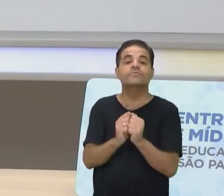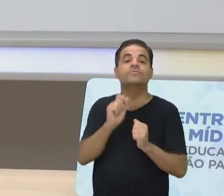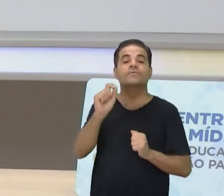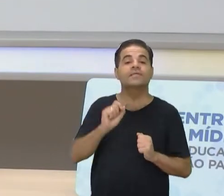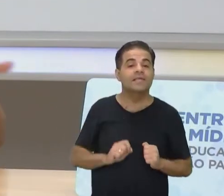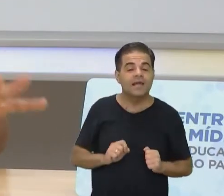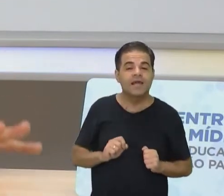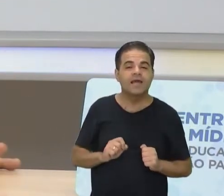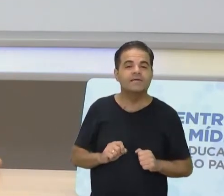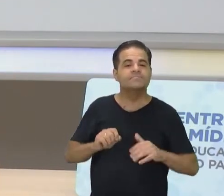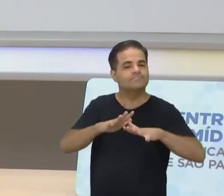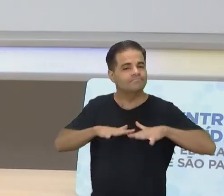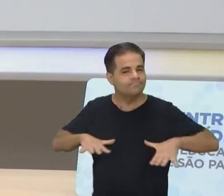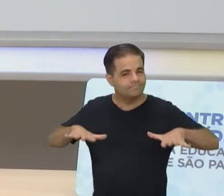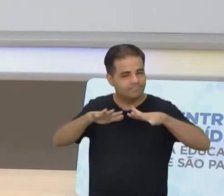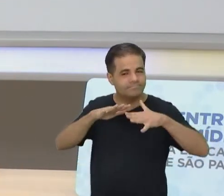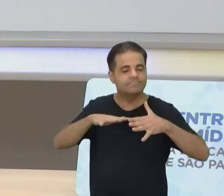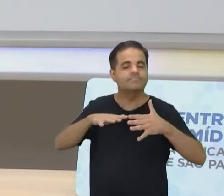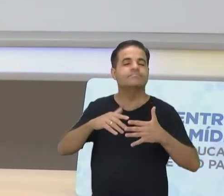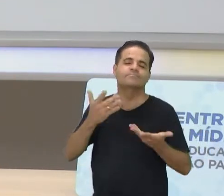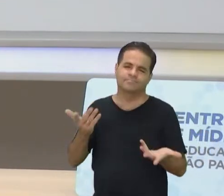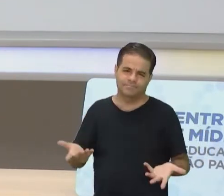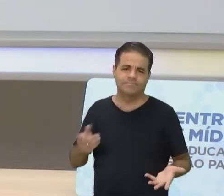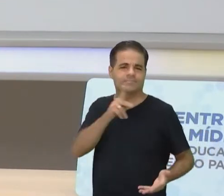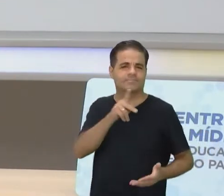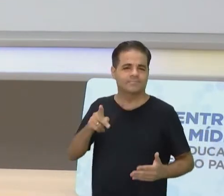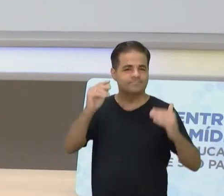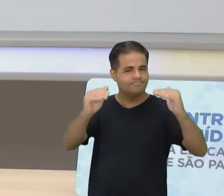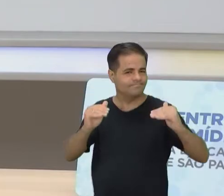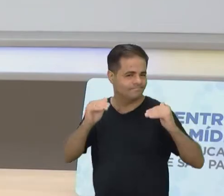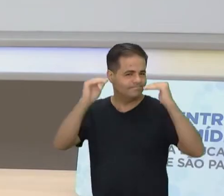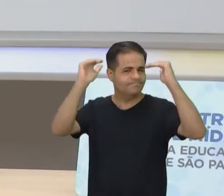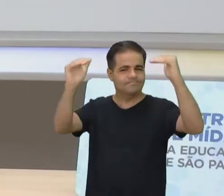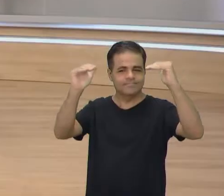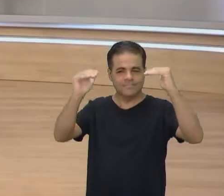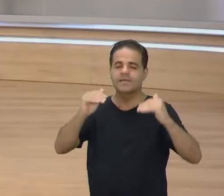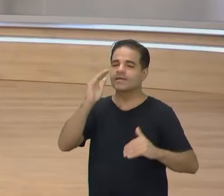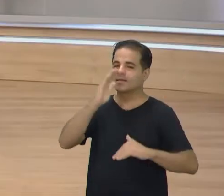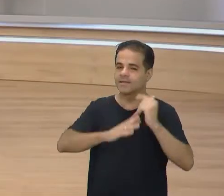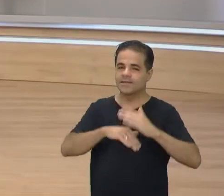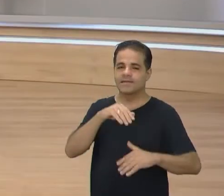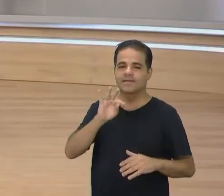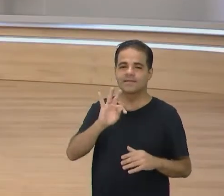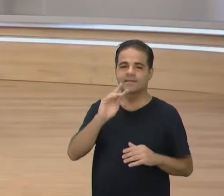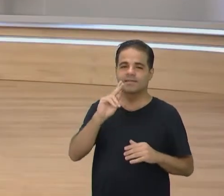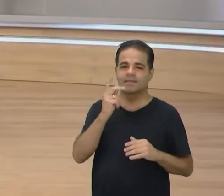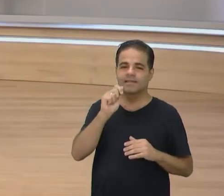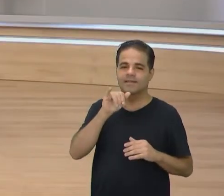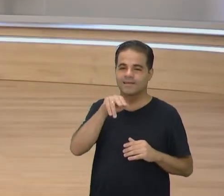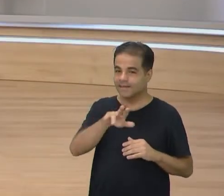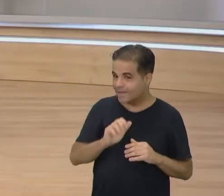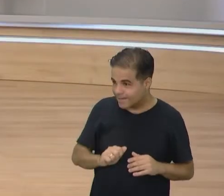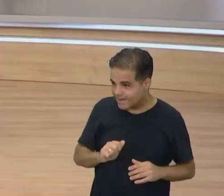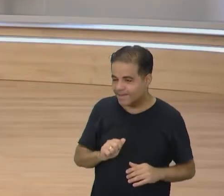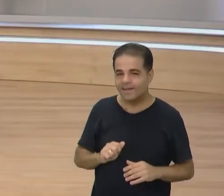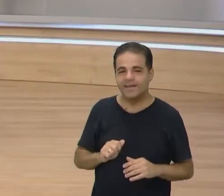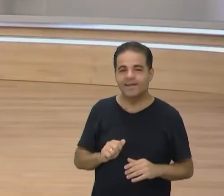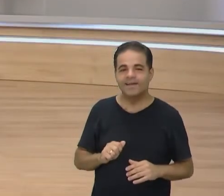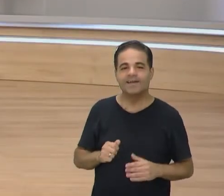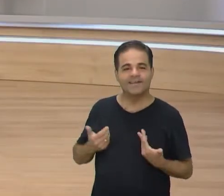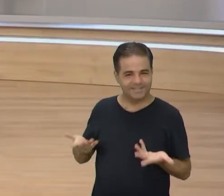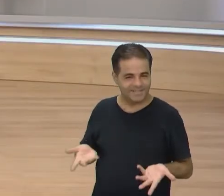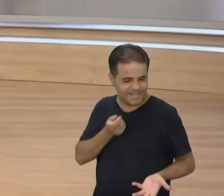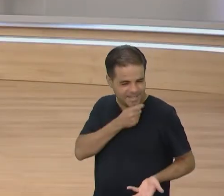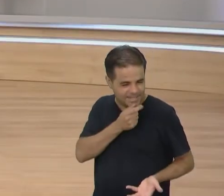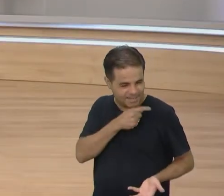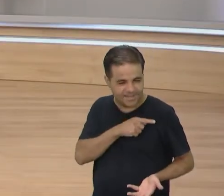é a dona do componente, a professora que é a titular da cadeira, professora Tayana Souza. É um prazer estar aqui com você. Tô bem engraçadinho,